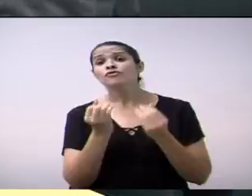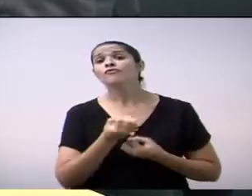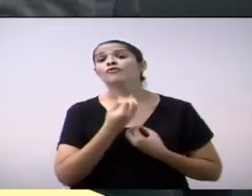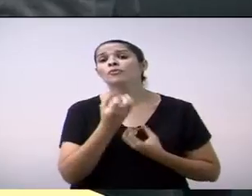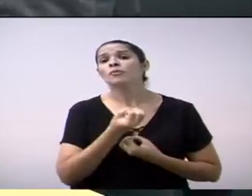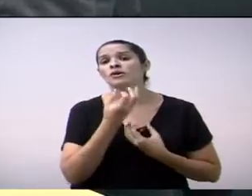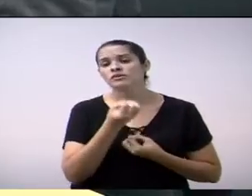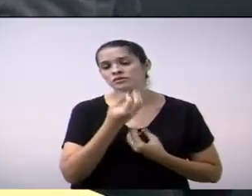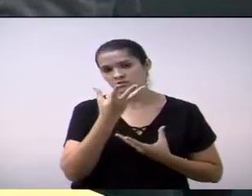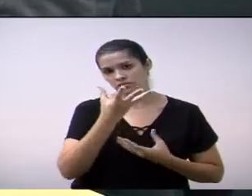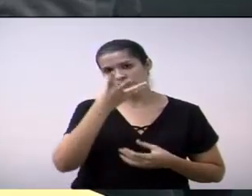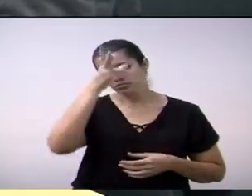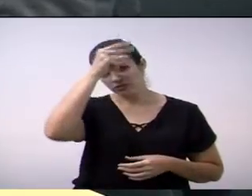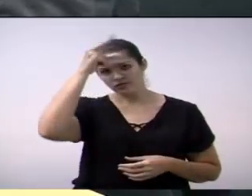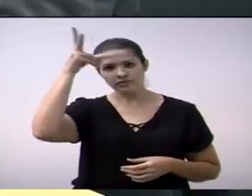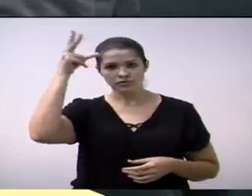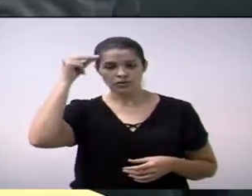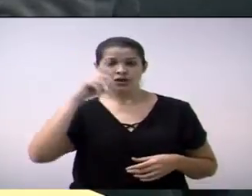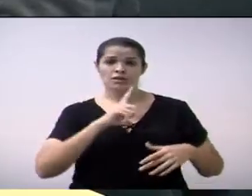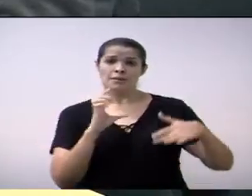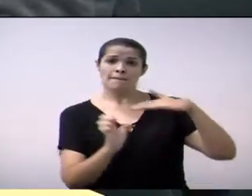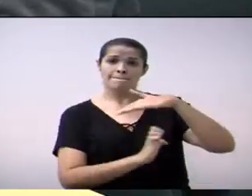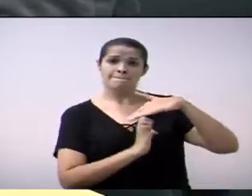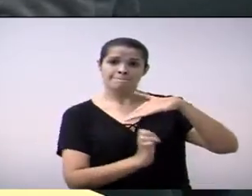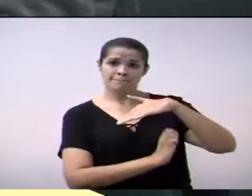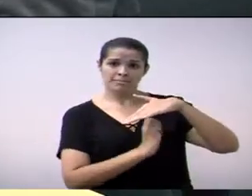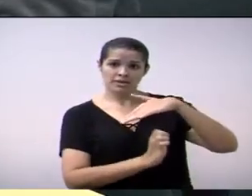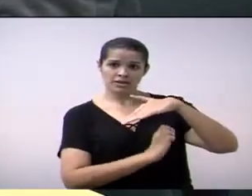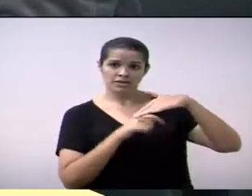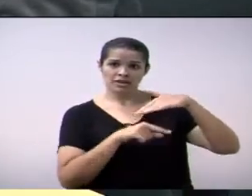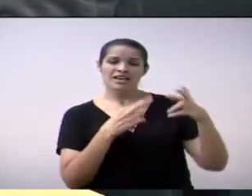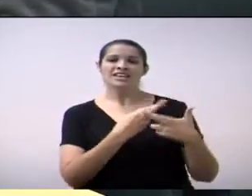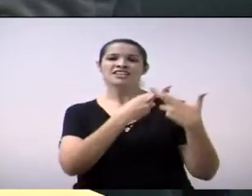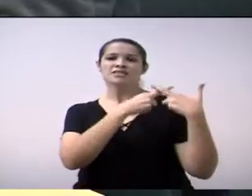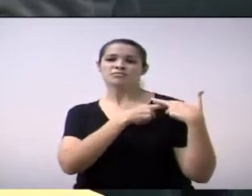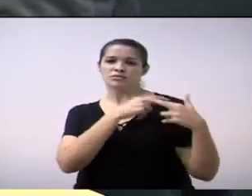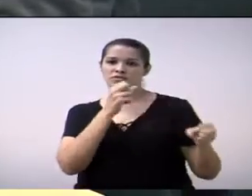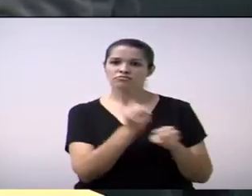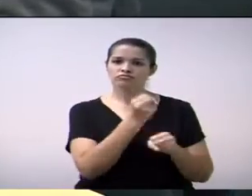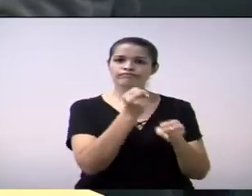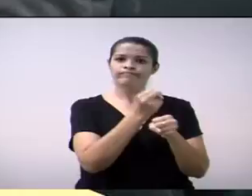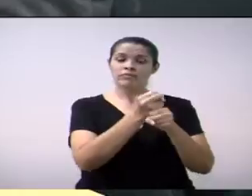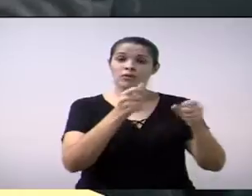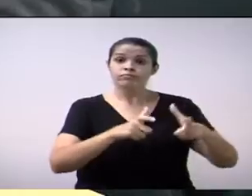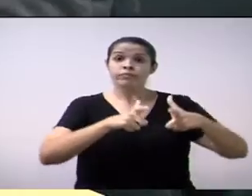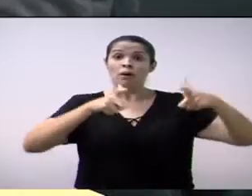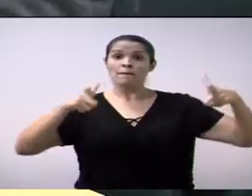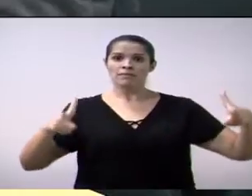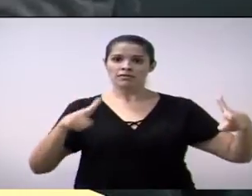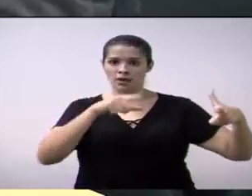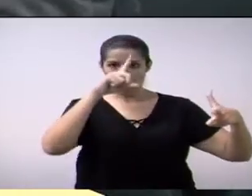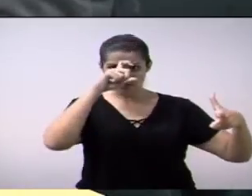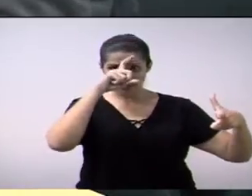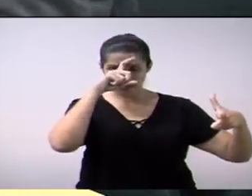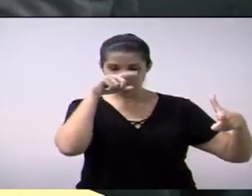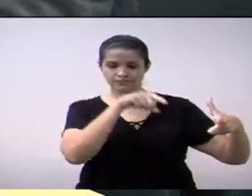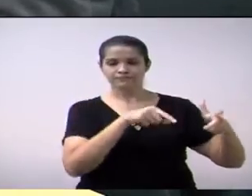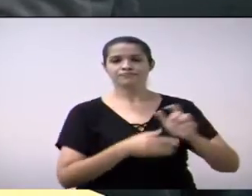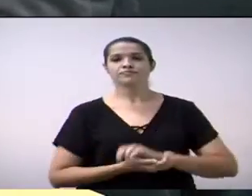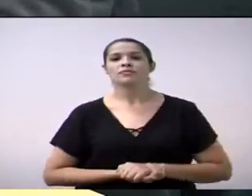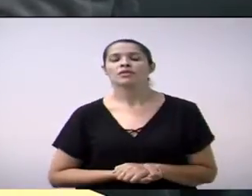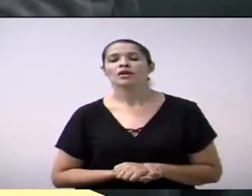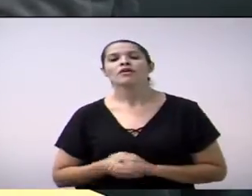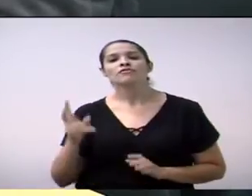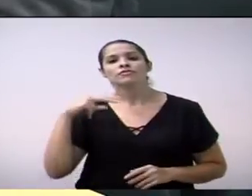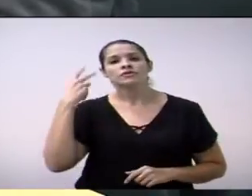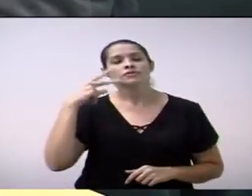empresa Planova, responsável pela reforma e ampliação do Hospital Municipal de Paulínia. Do vereador Flávio Xavier, requer